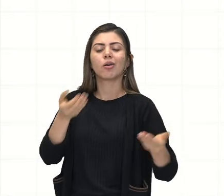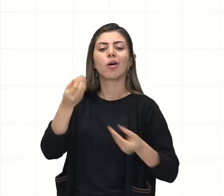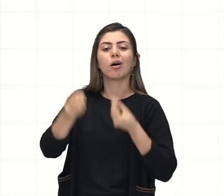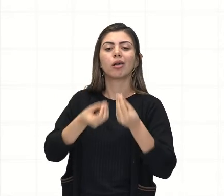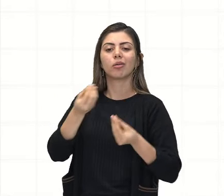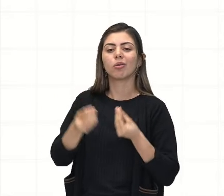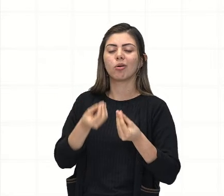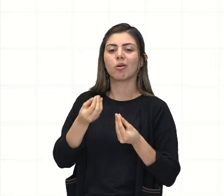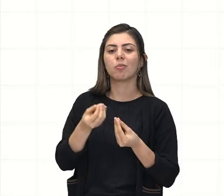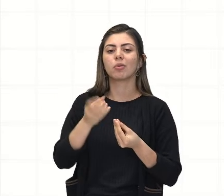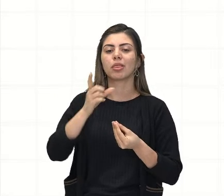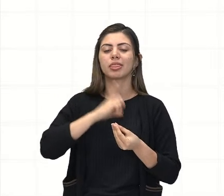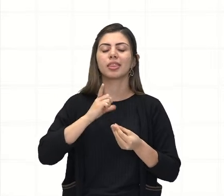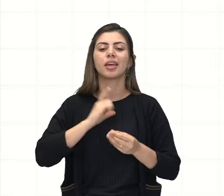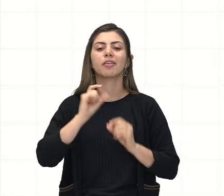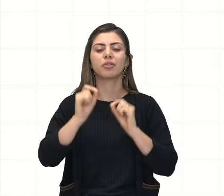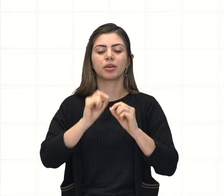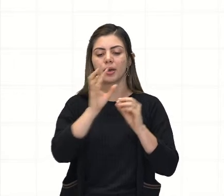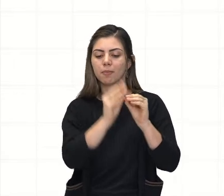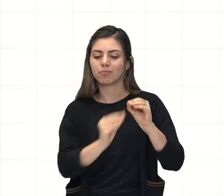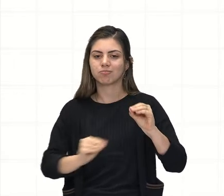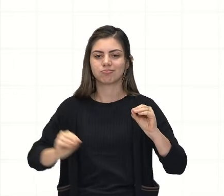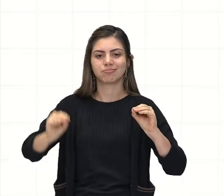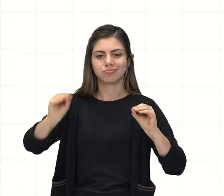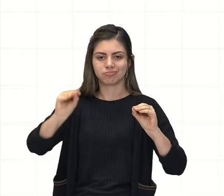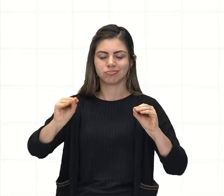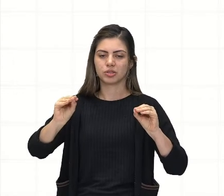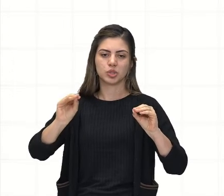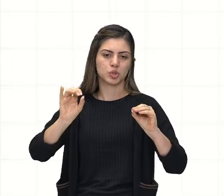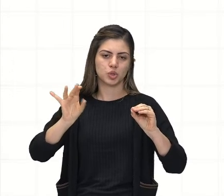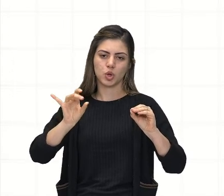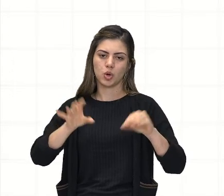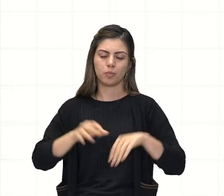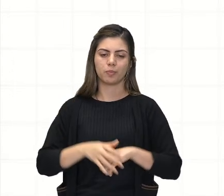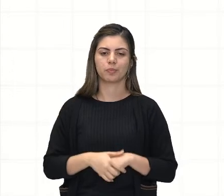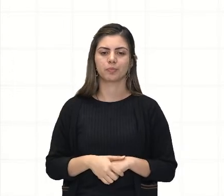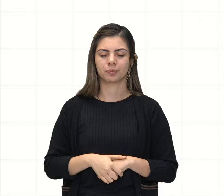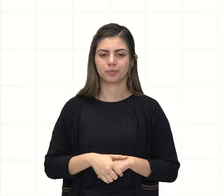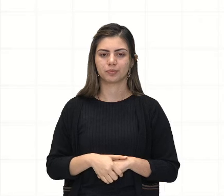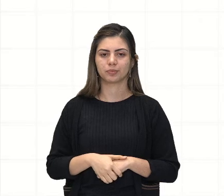Ela só muda de posição, tá?